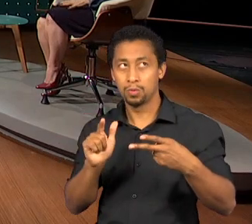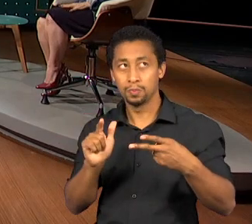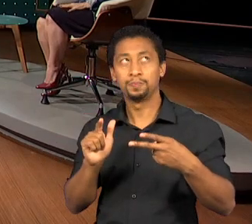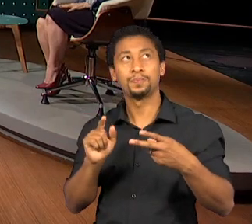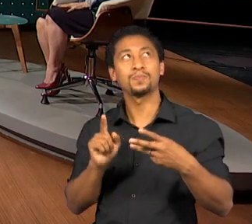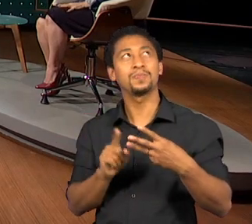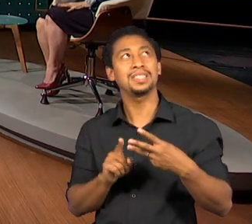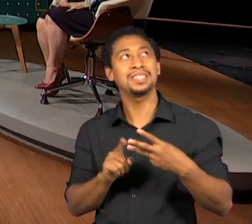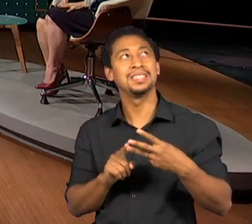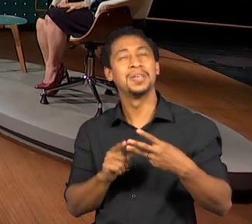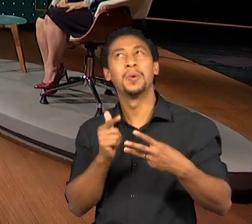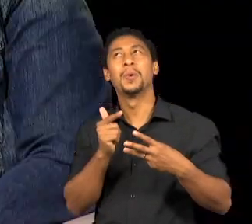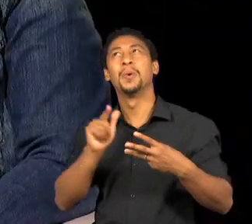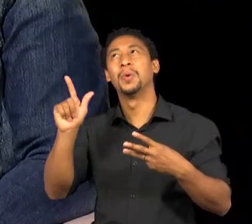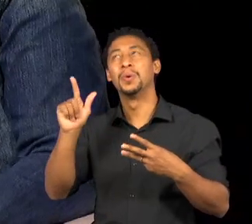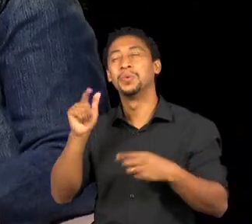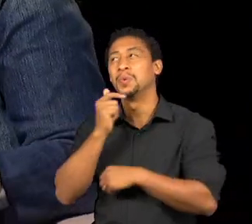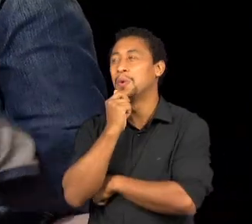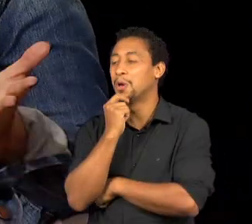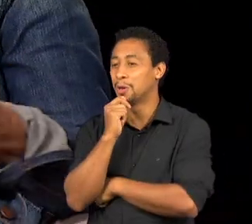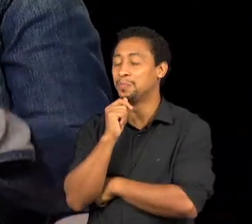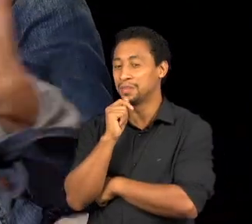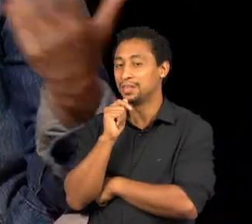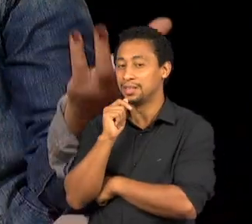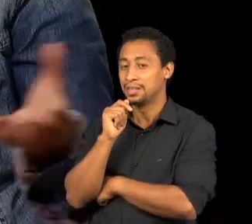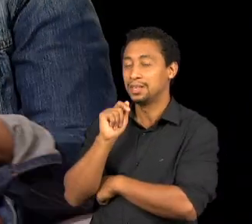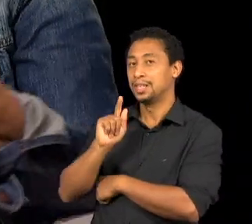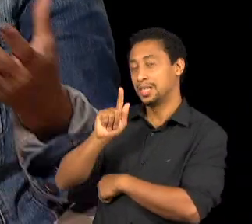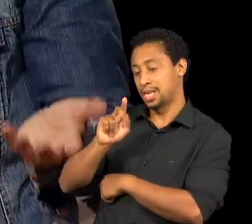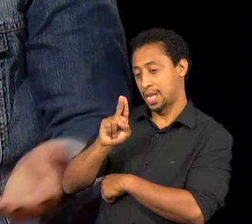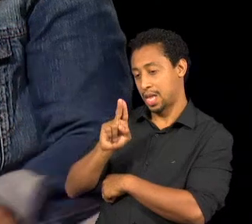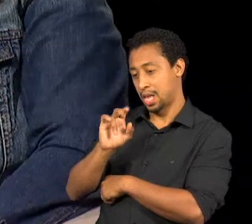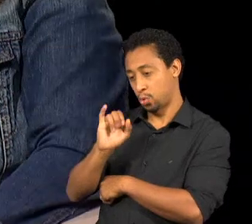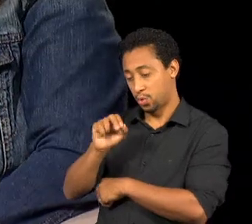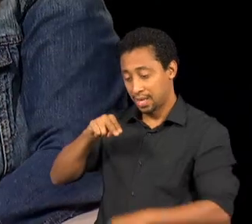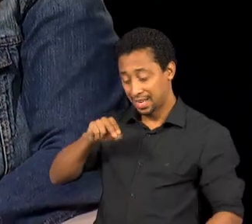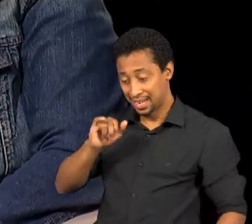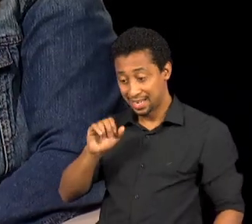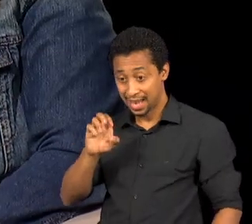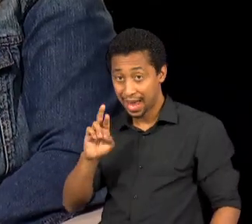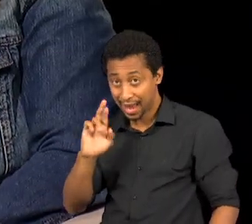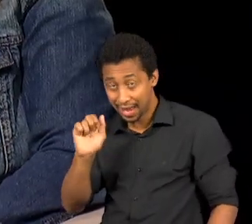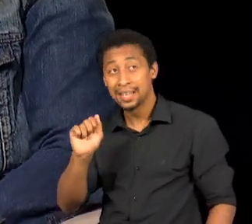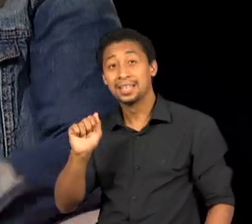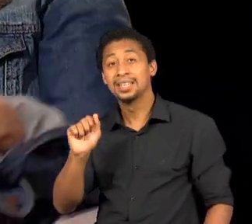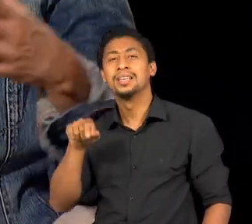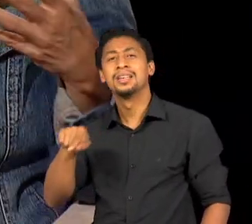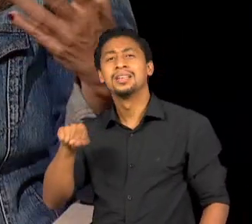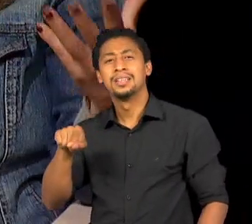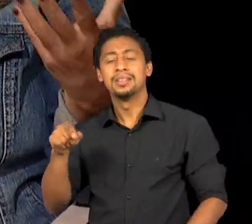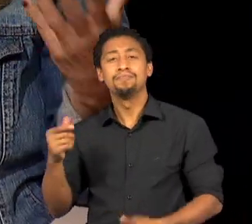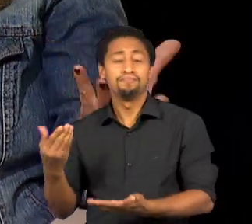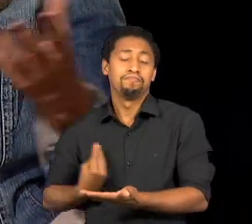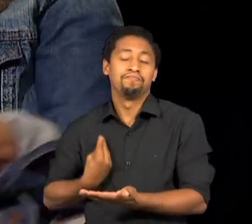né? Guarnieri foi meu pai. Grandes passagens pela minha vida. Pela minha